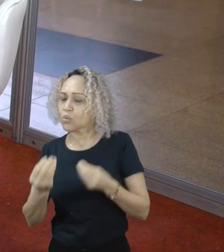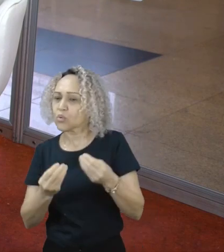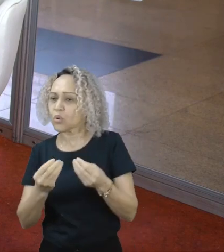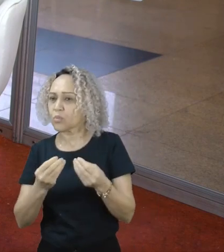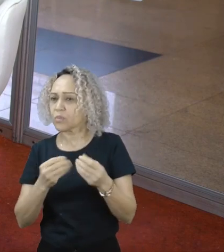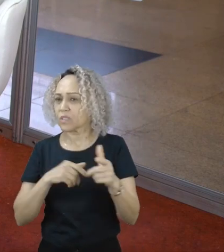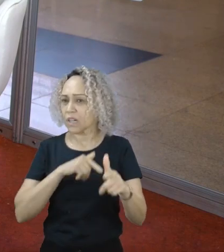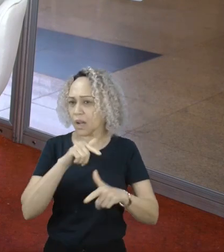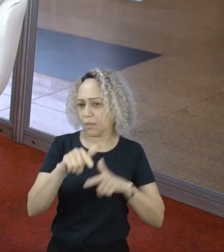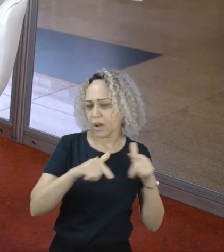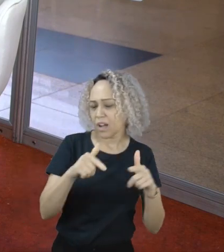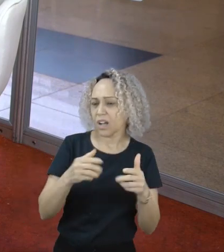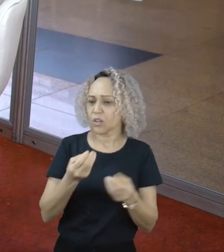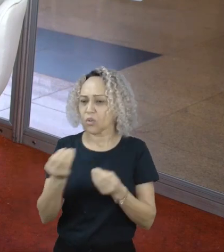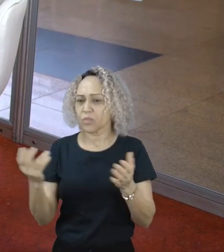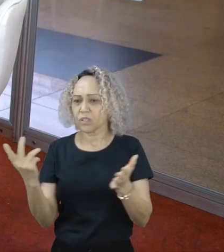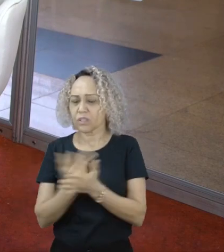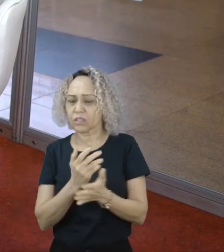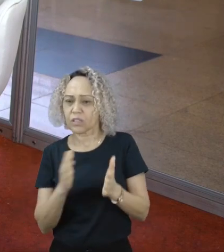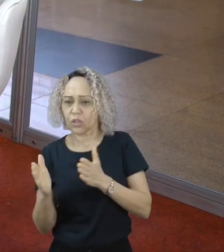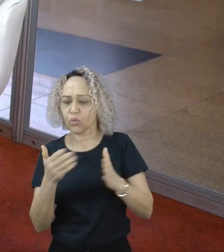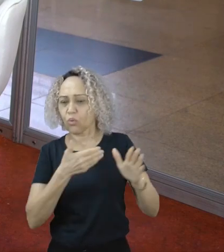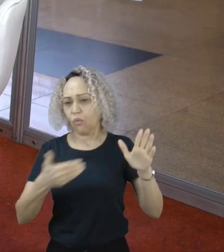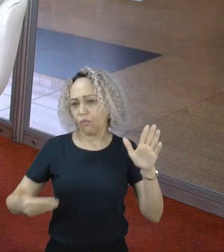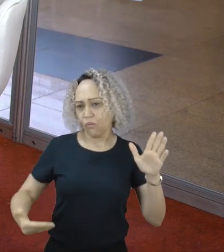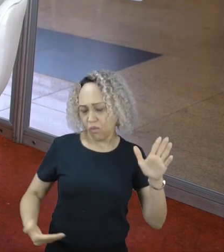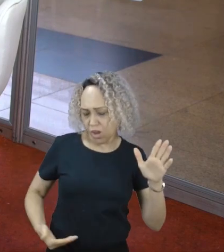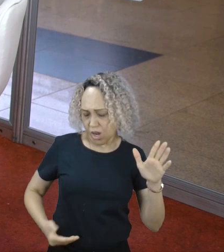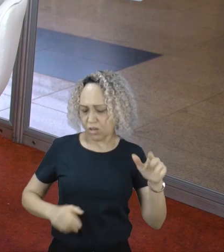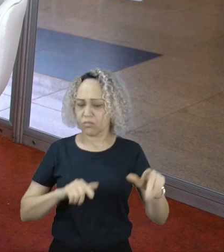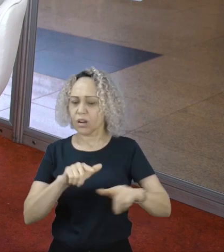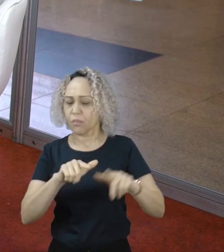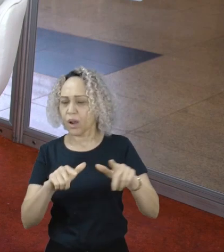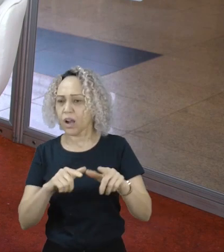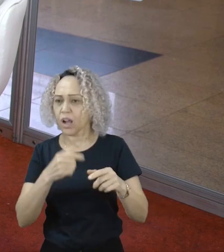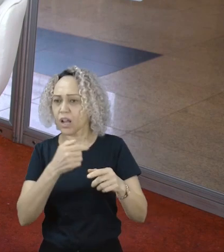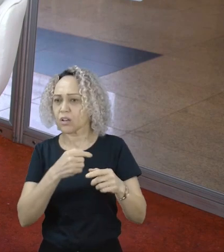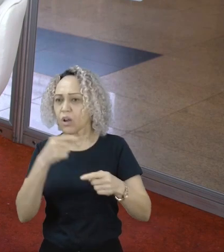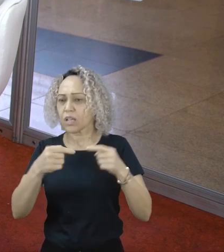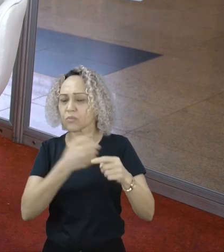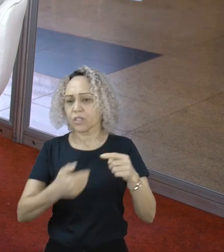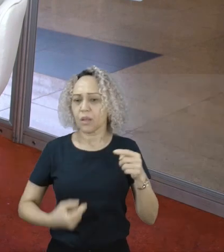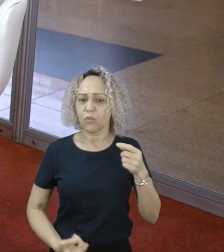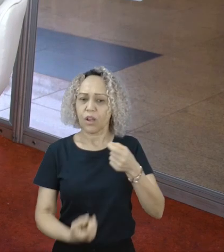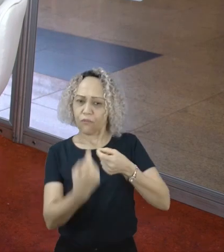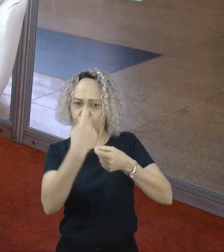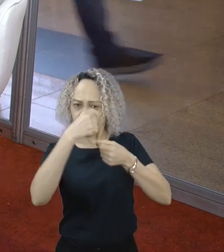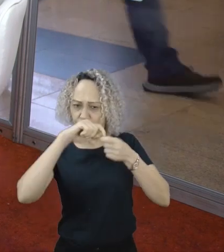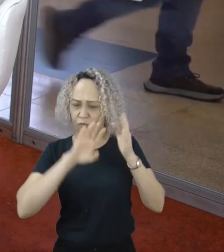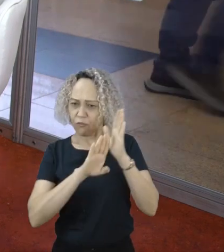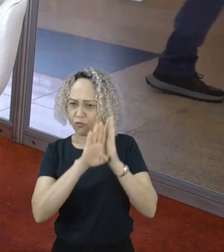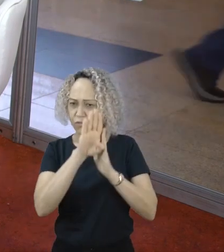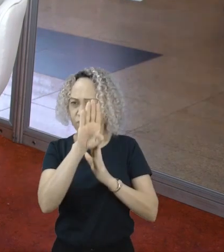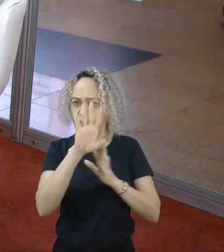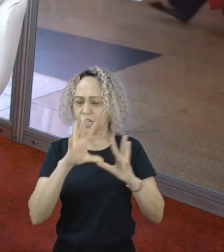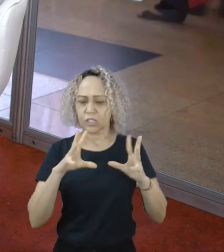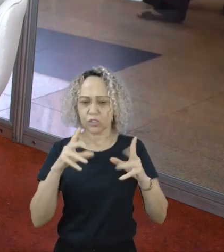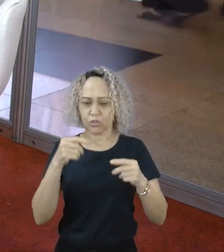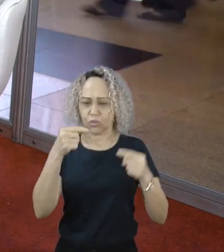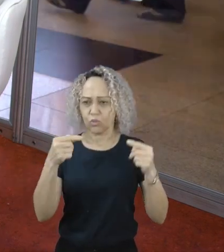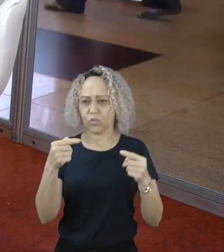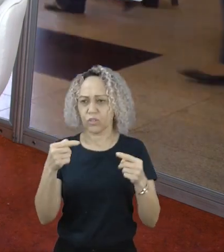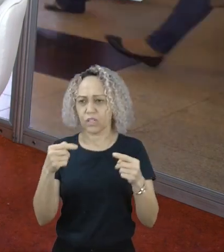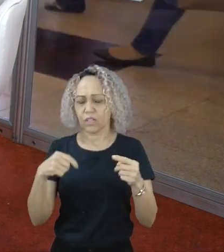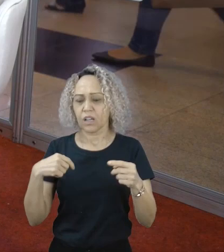sobre o funcionamento do governo, das políticas públicas, da retomada, da reconstrução. Enfim, é muito importante esse processo de inclusão da